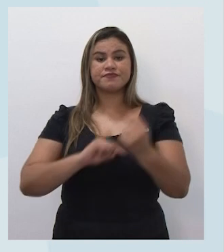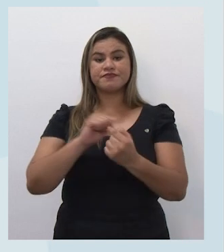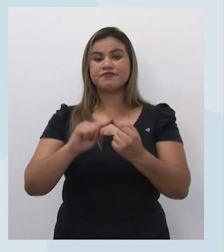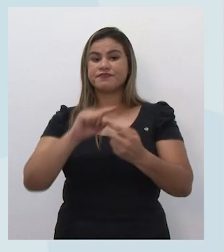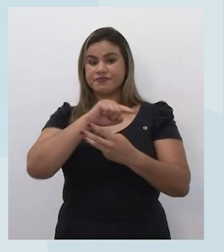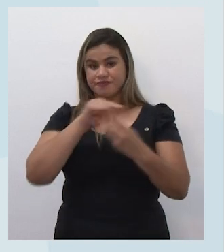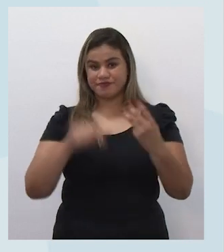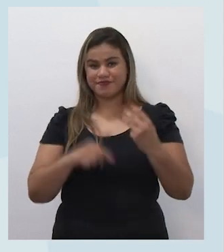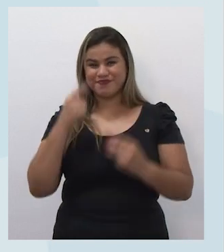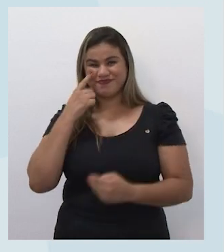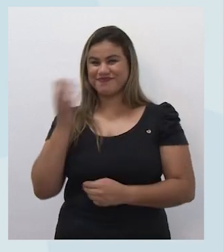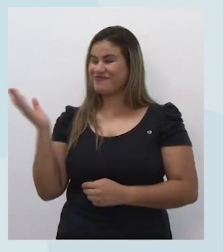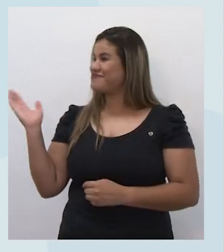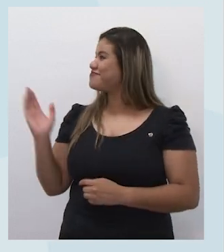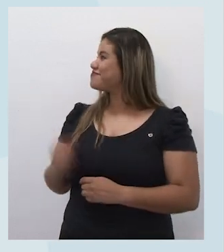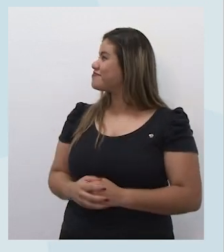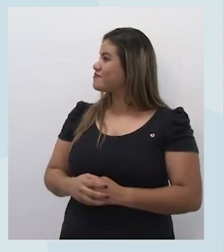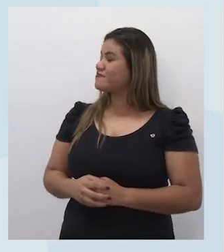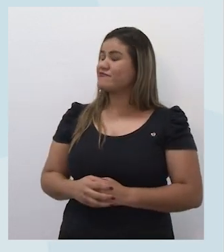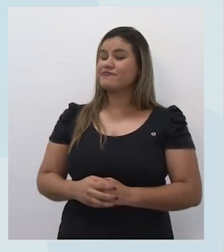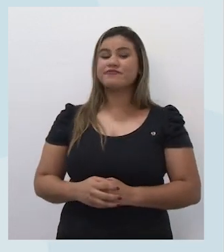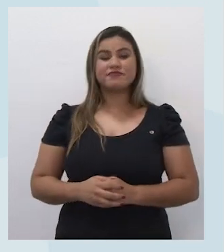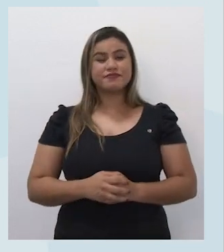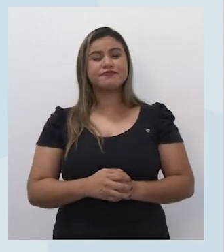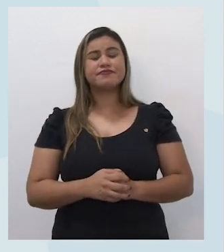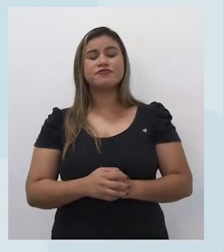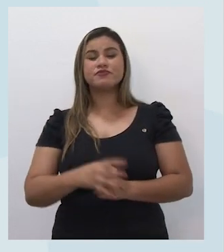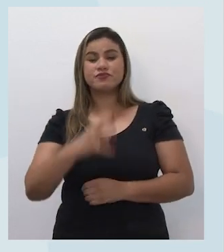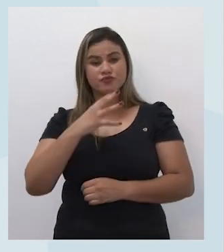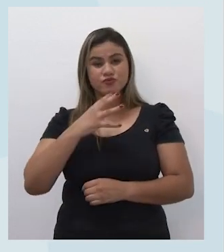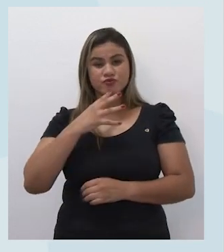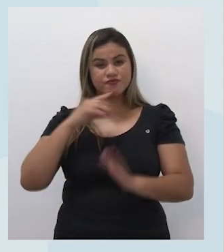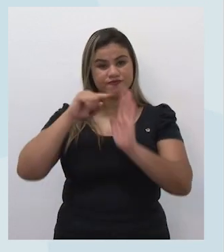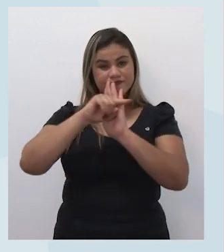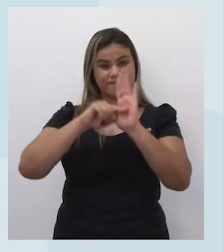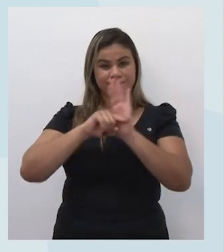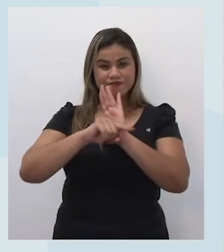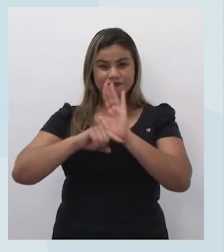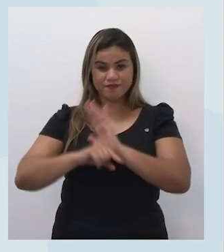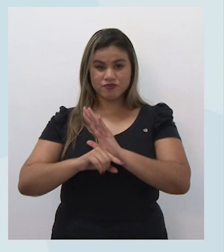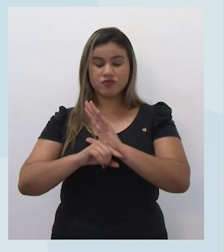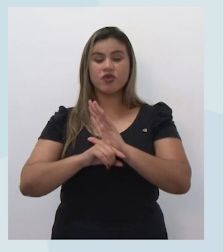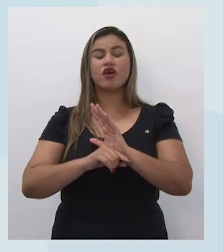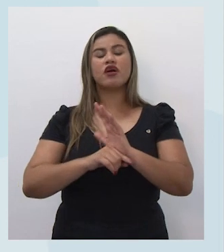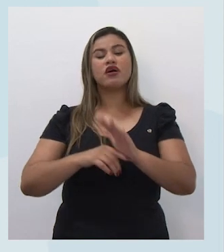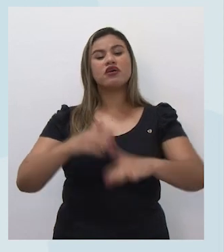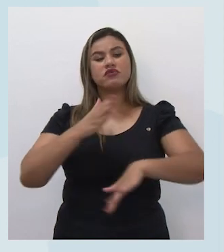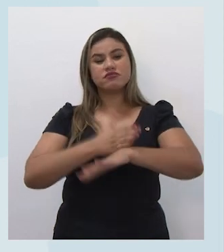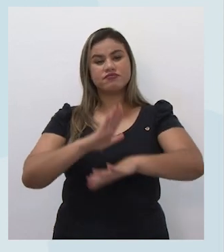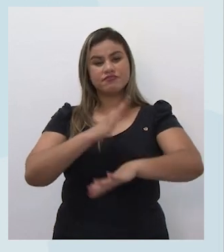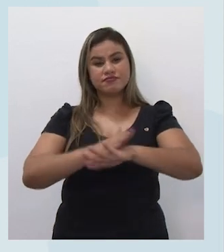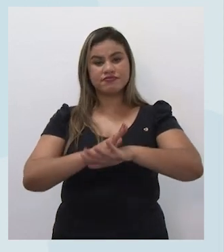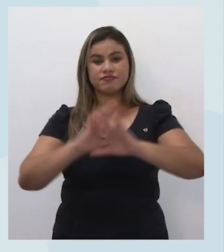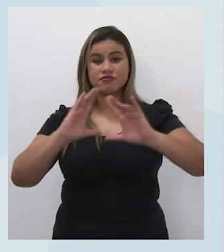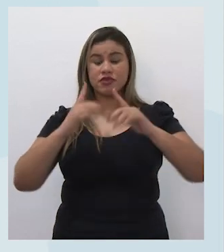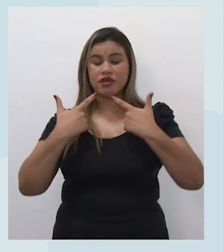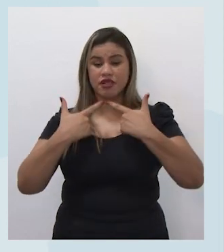que são conhecer e analisar as práticas de linguagem no contexto da recuperação